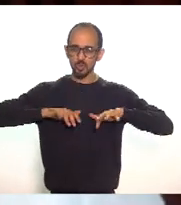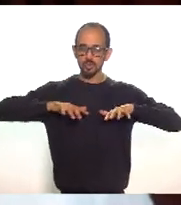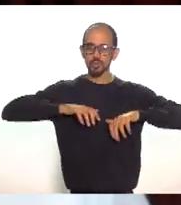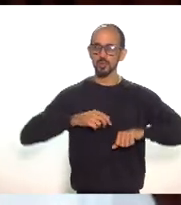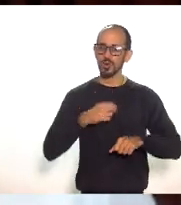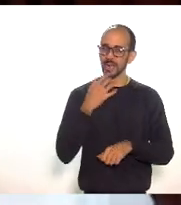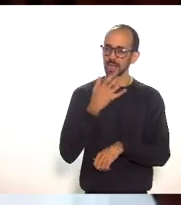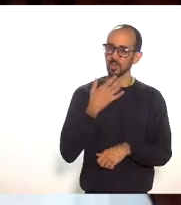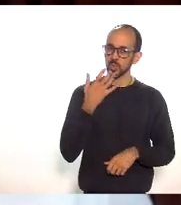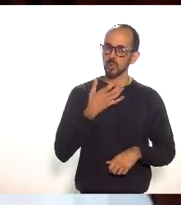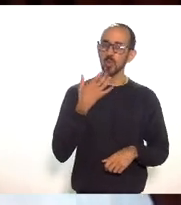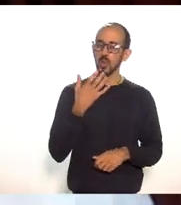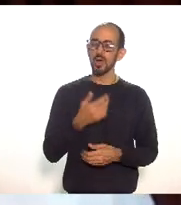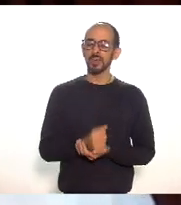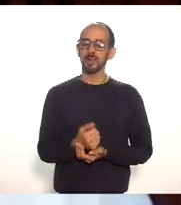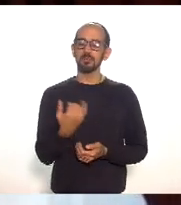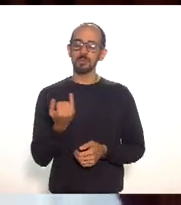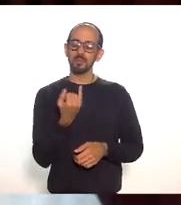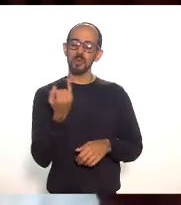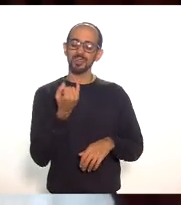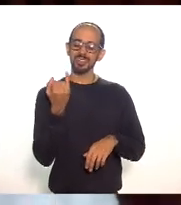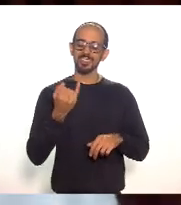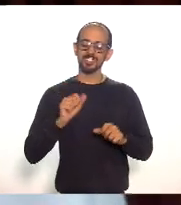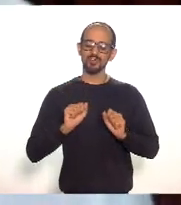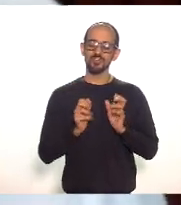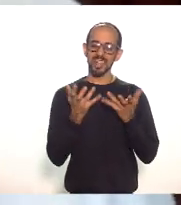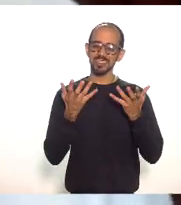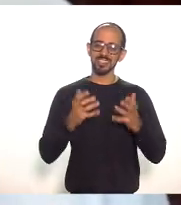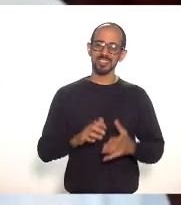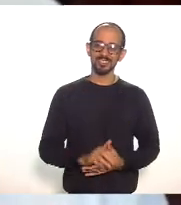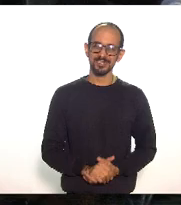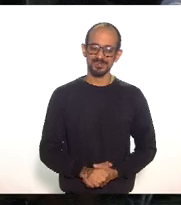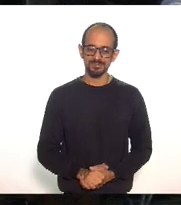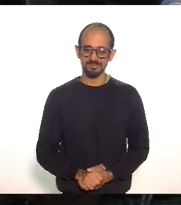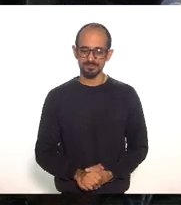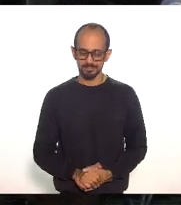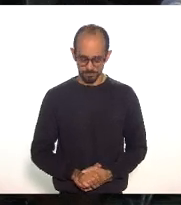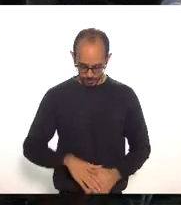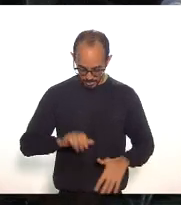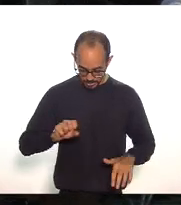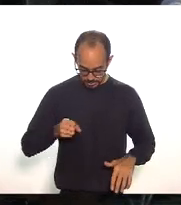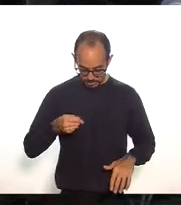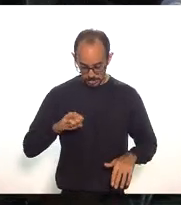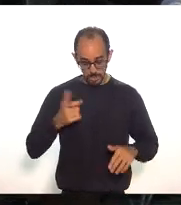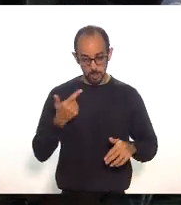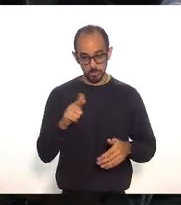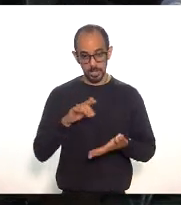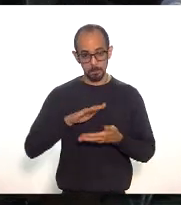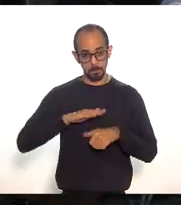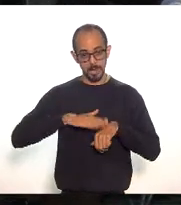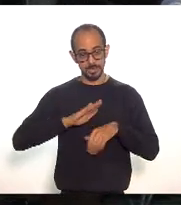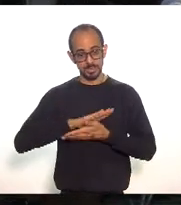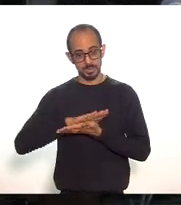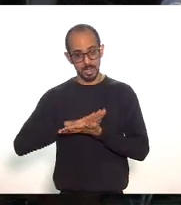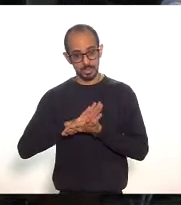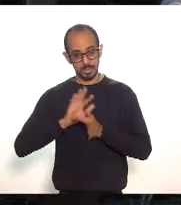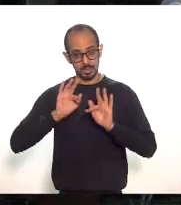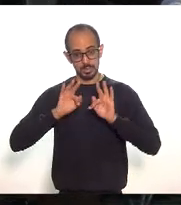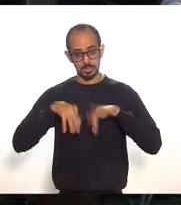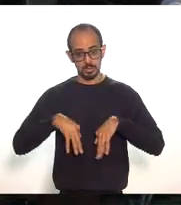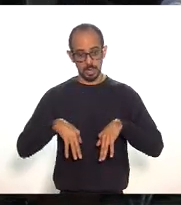religioso, na importante Festa Cultural do Tomate. Ok, nada mais a tratar na segunda sessão extraordinária, mesmo está